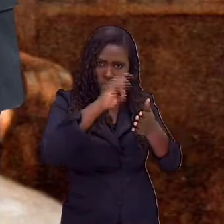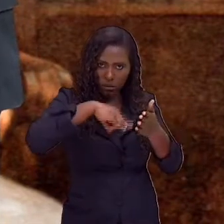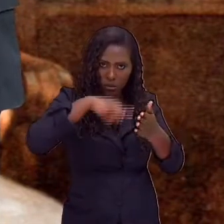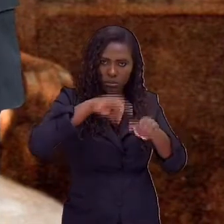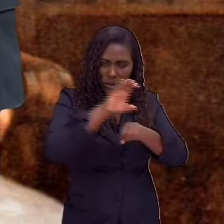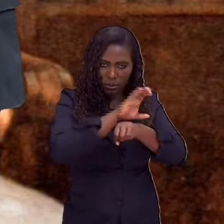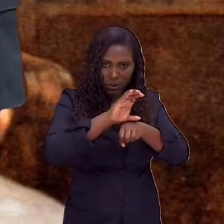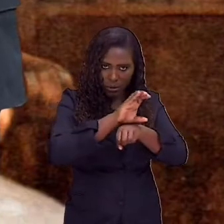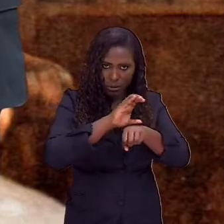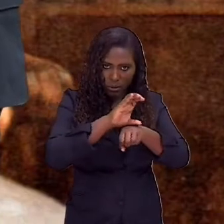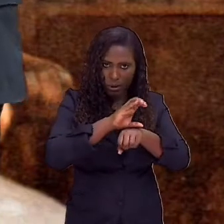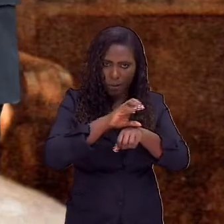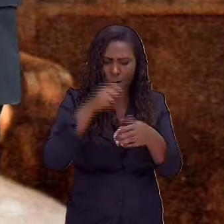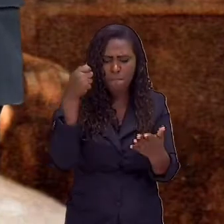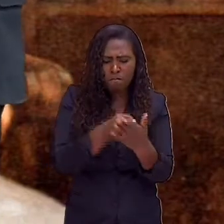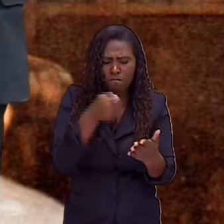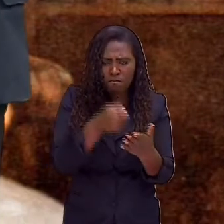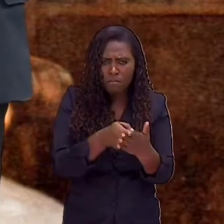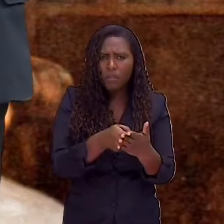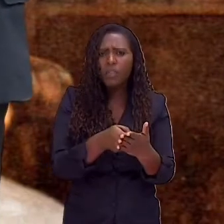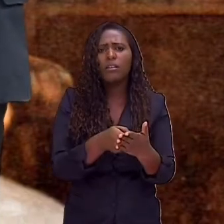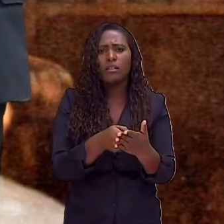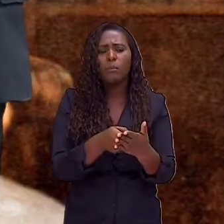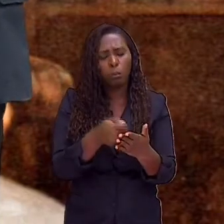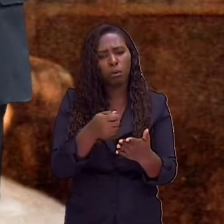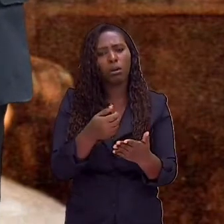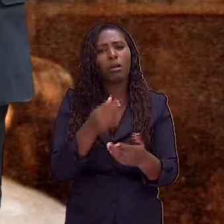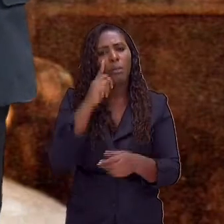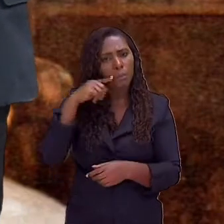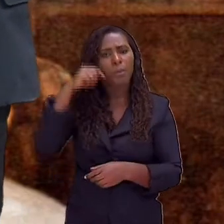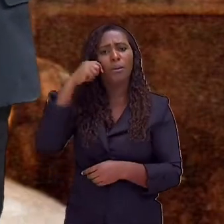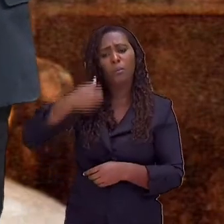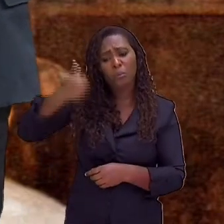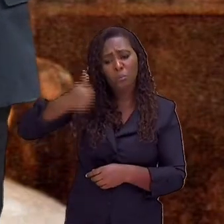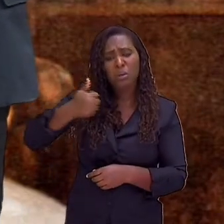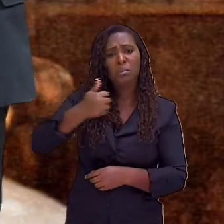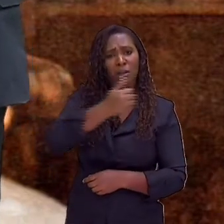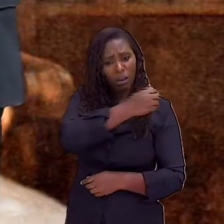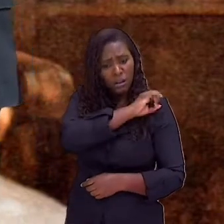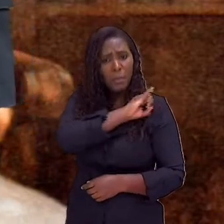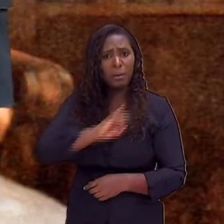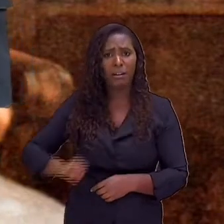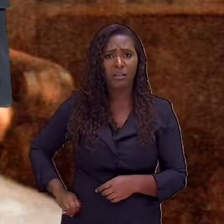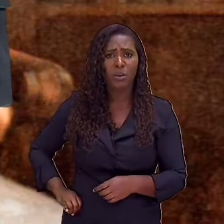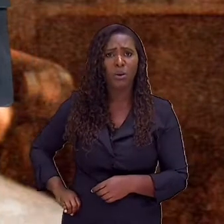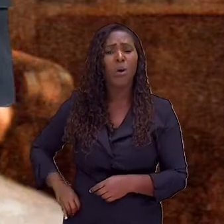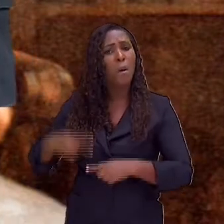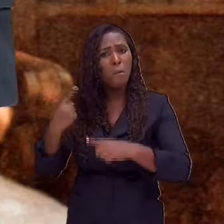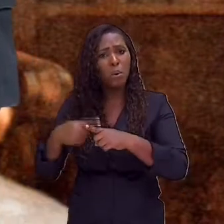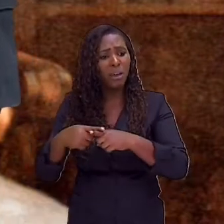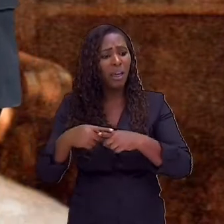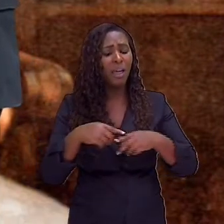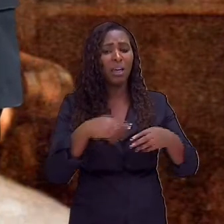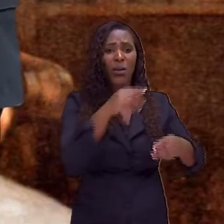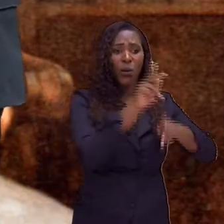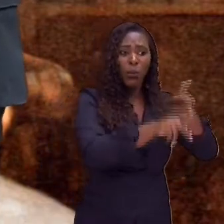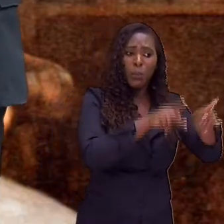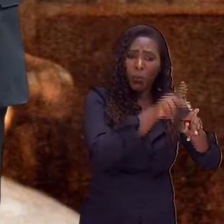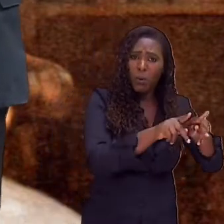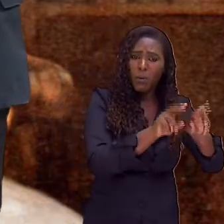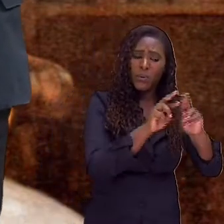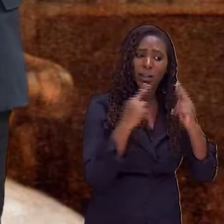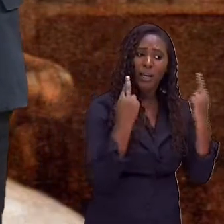Constituição de 1824. Mas nós vimos o porquê ela foi outorgada. Os deputados constitucionais